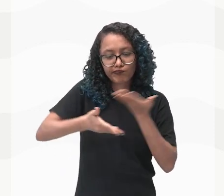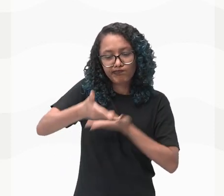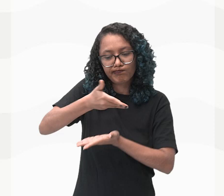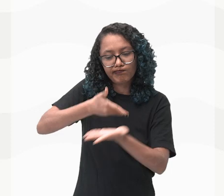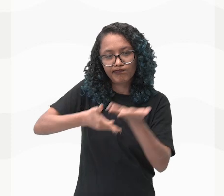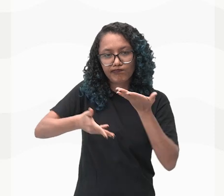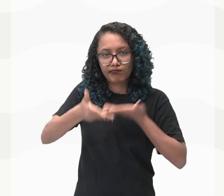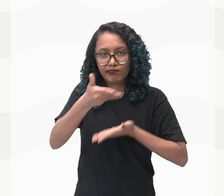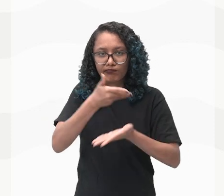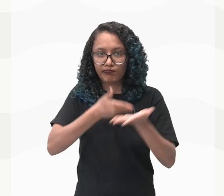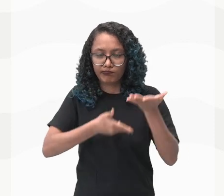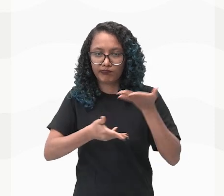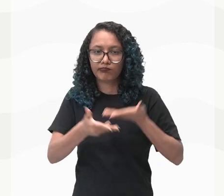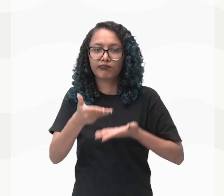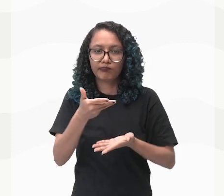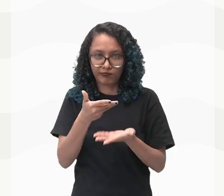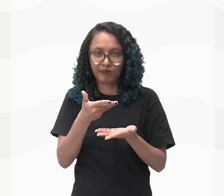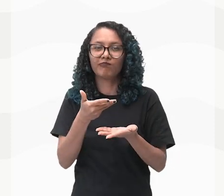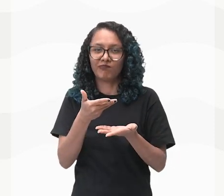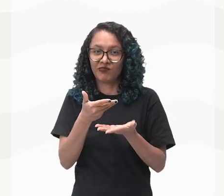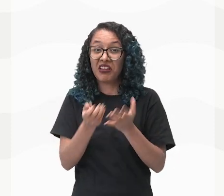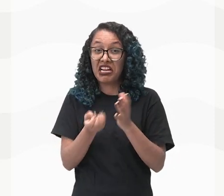mundo cada vez mais